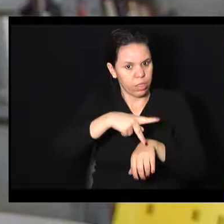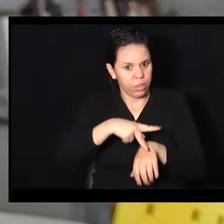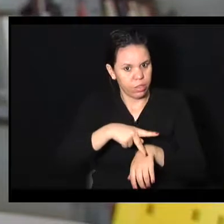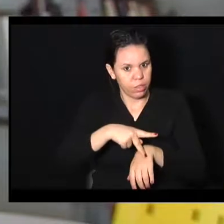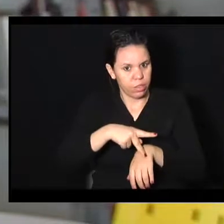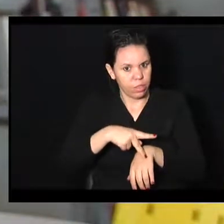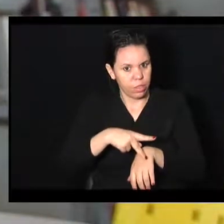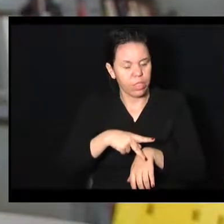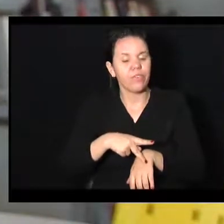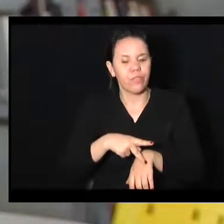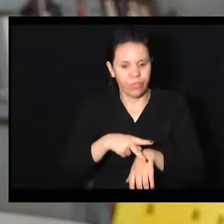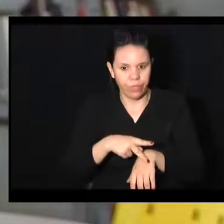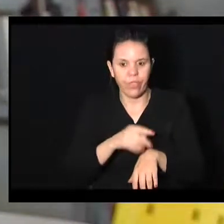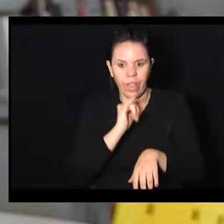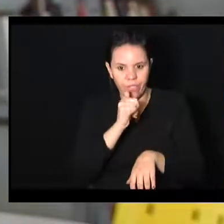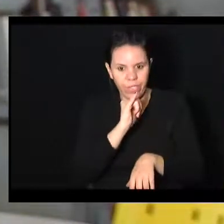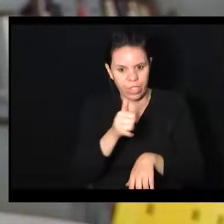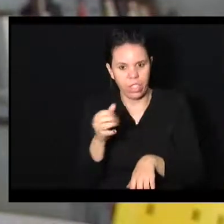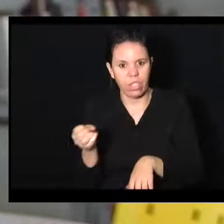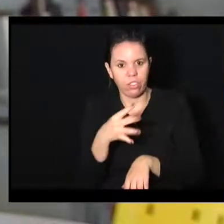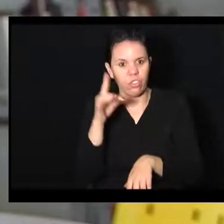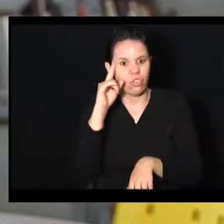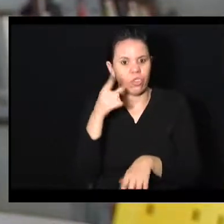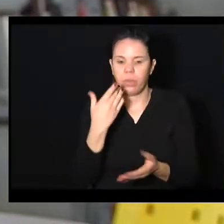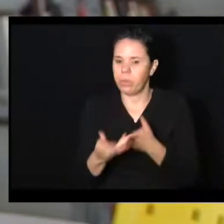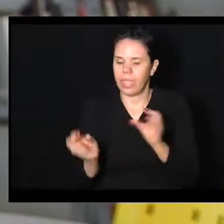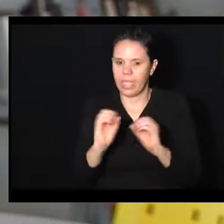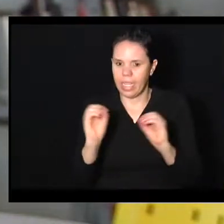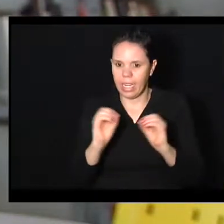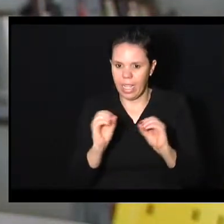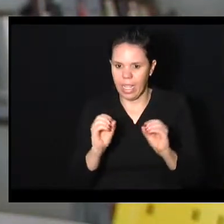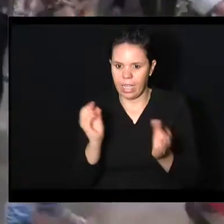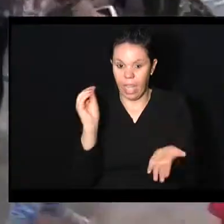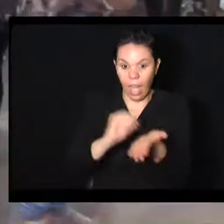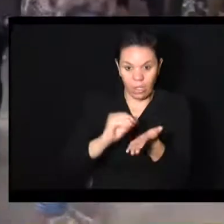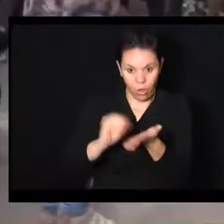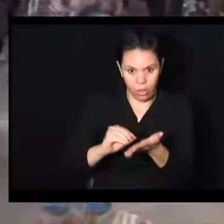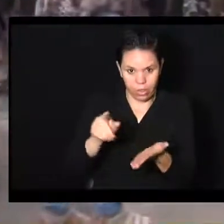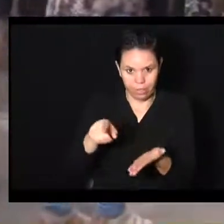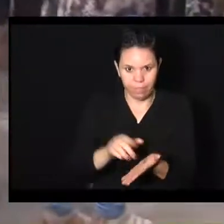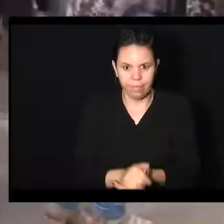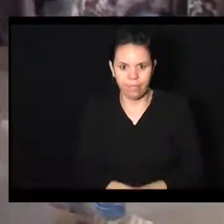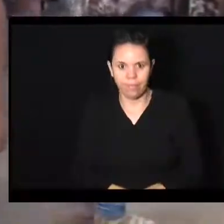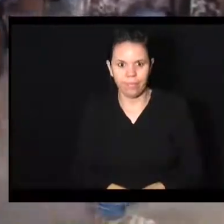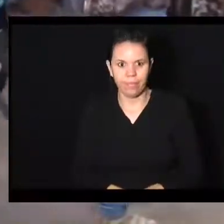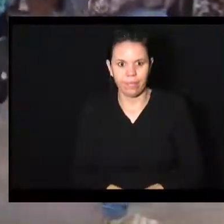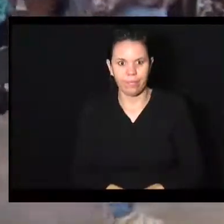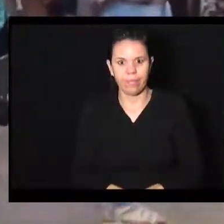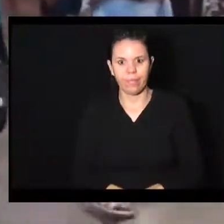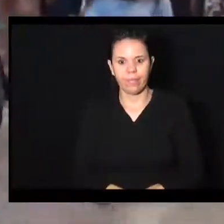vai atualizar sua agenda para você não perder nada. Anote aí.